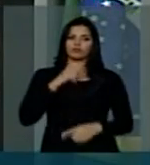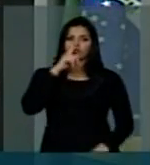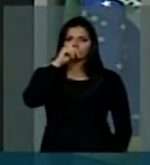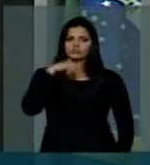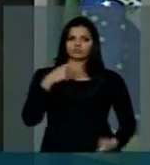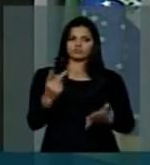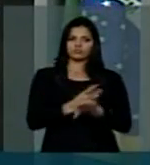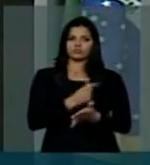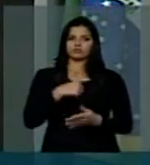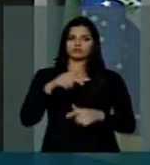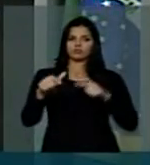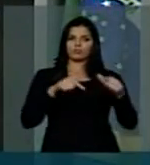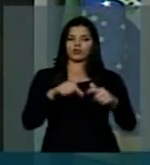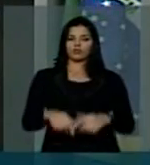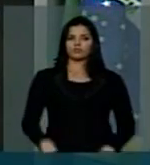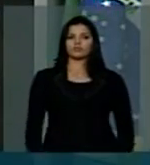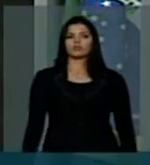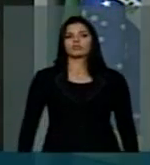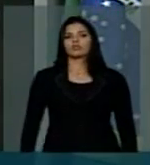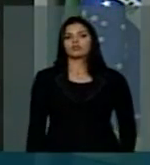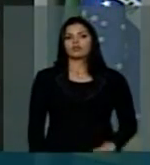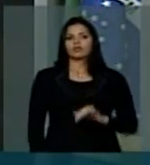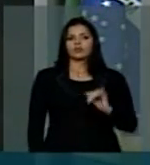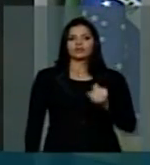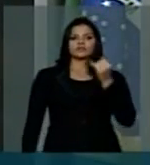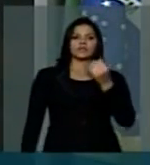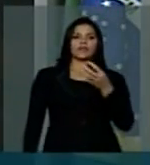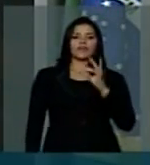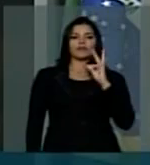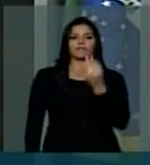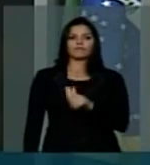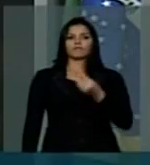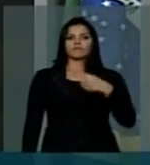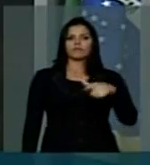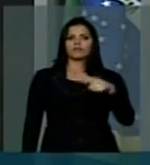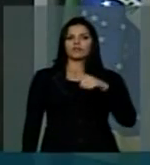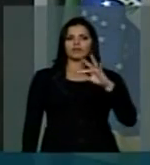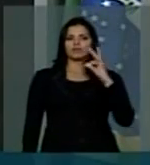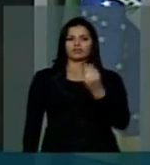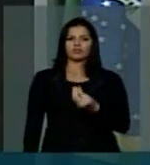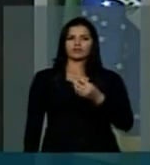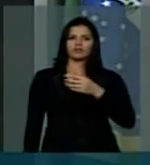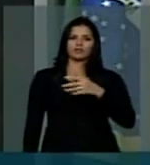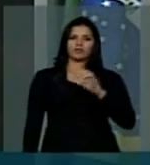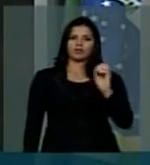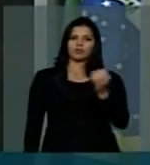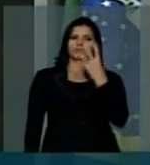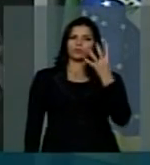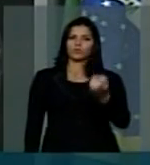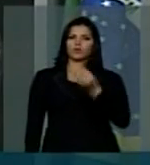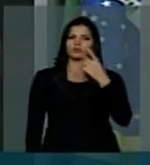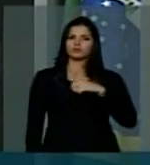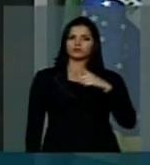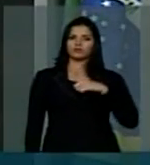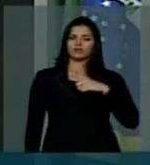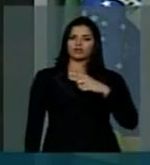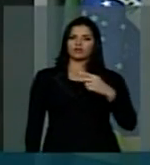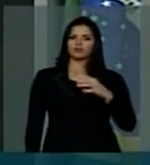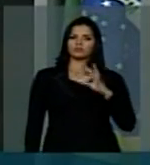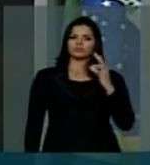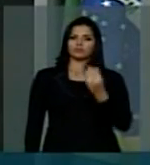atividade. Na oportunidade, afirmo que quem observa uma ambulância às pressas no